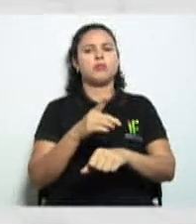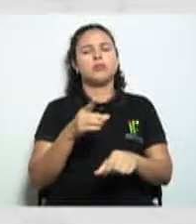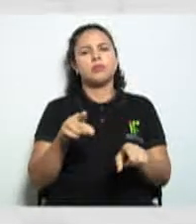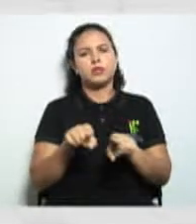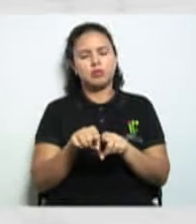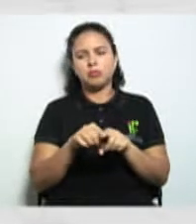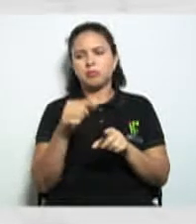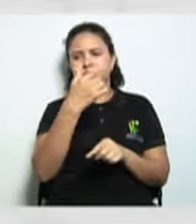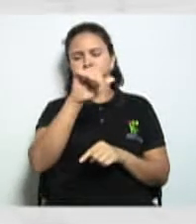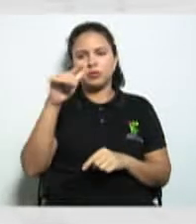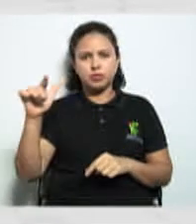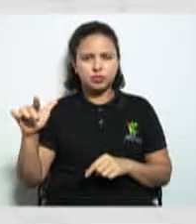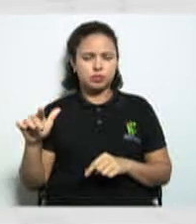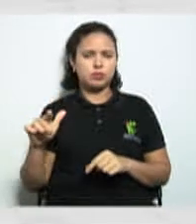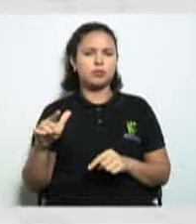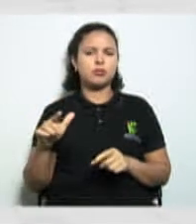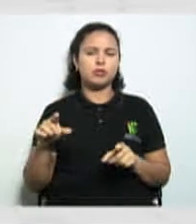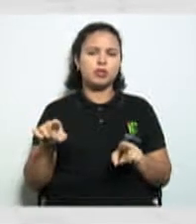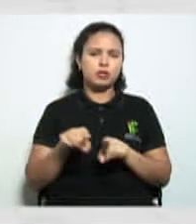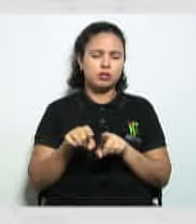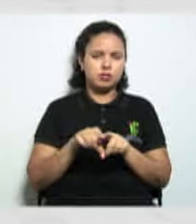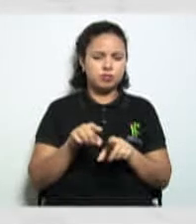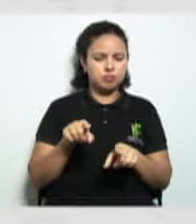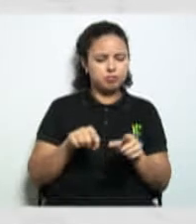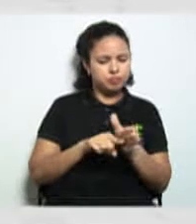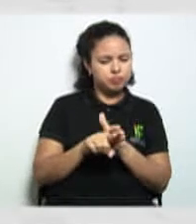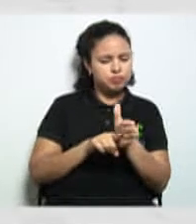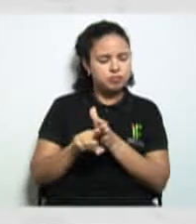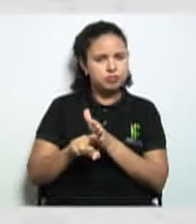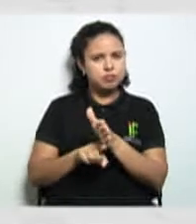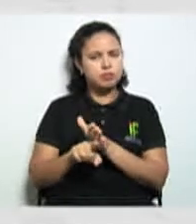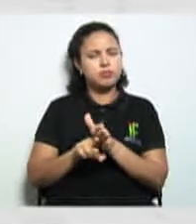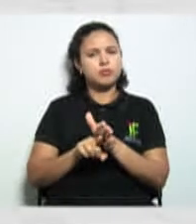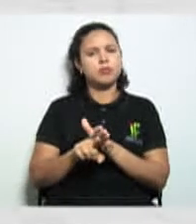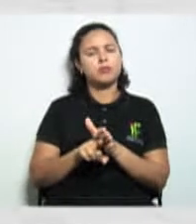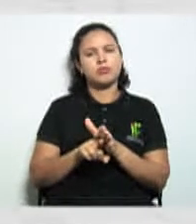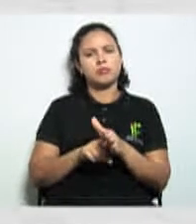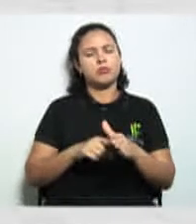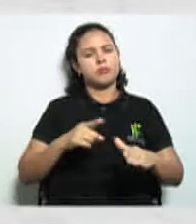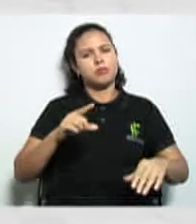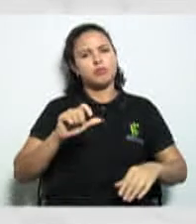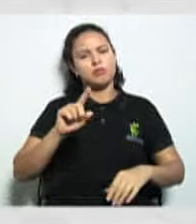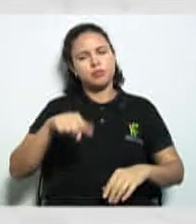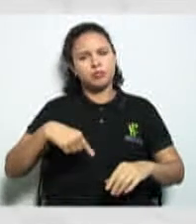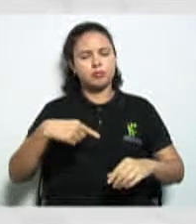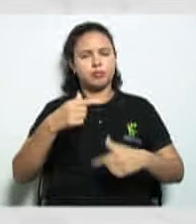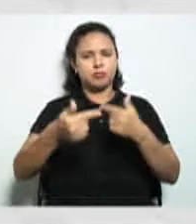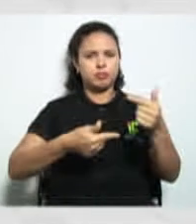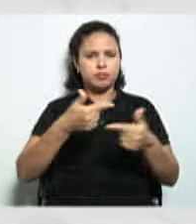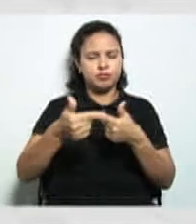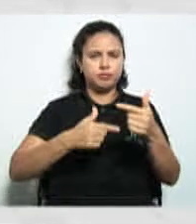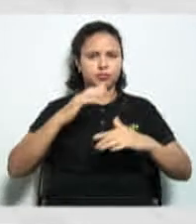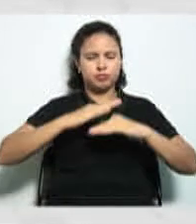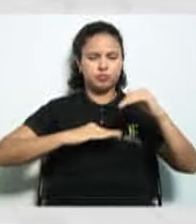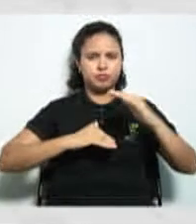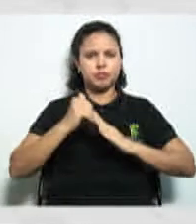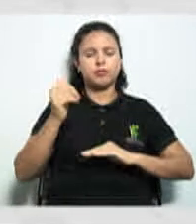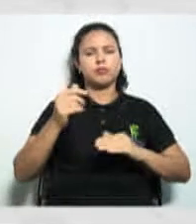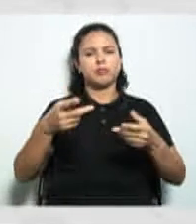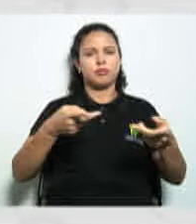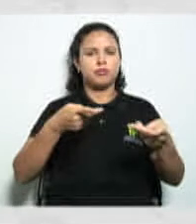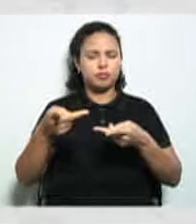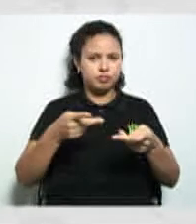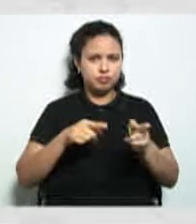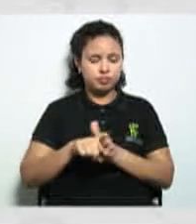como investigação sobre as atividades profissionais. Projetos de pesquisa e ou